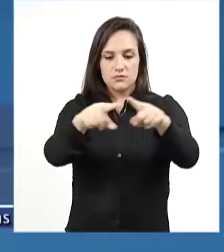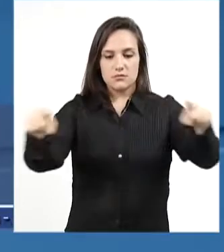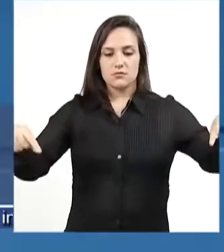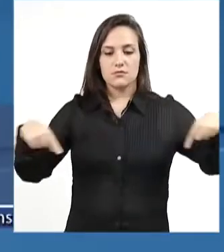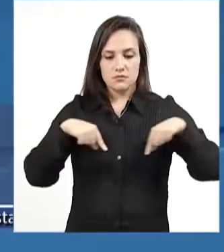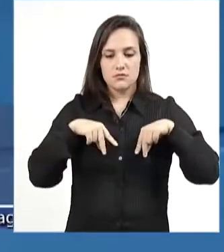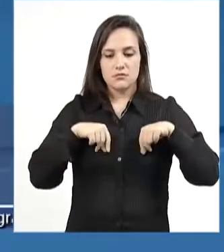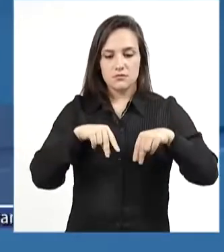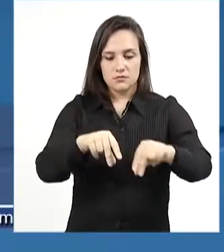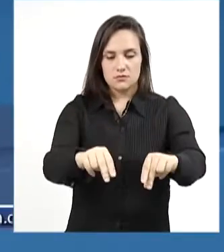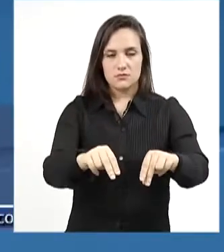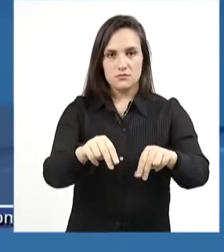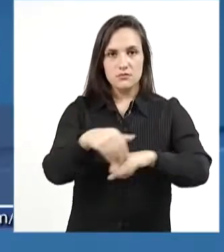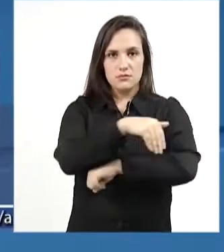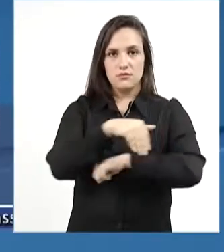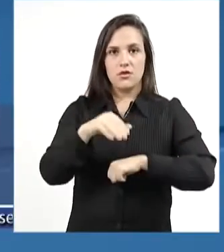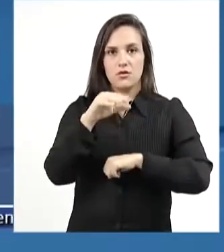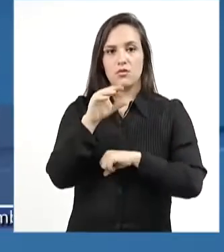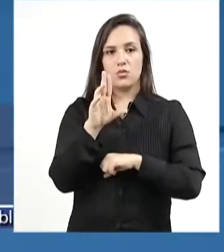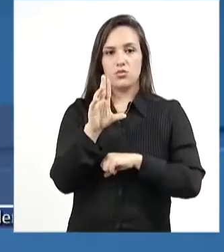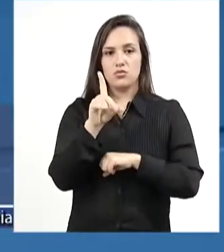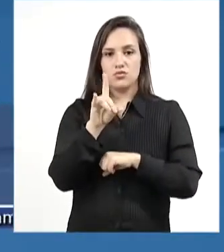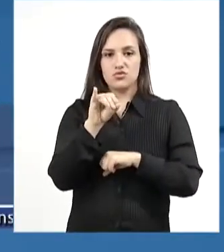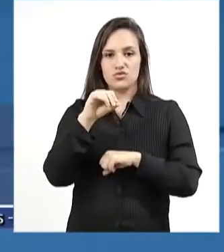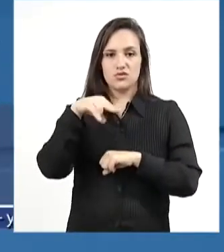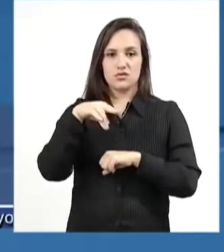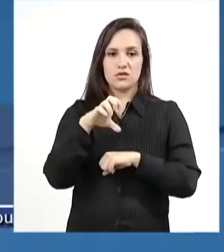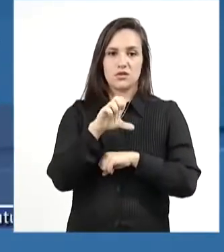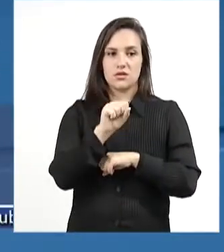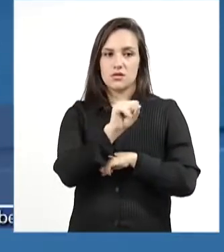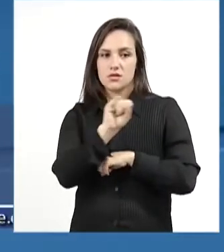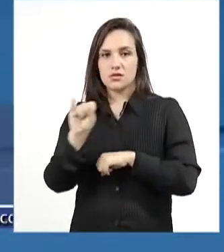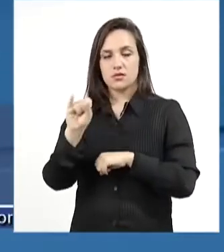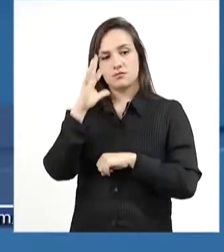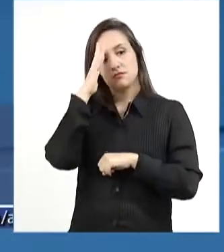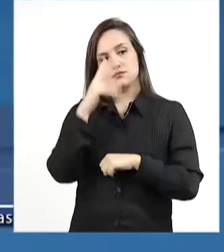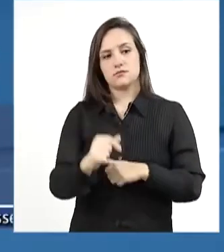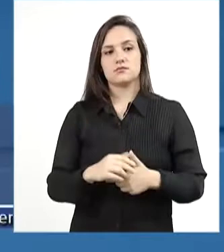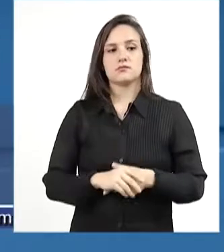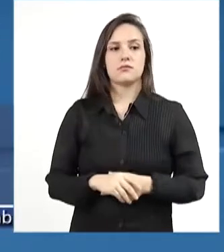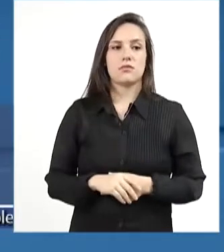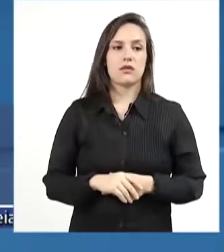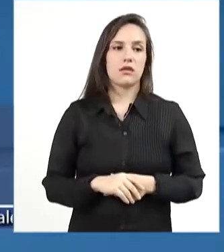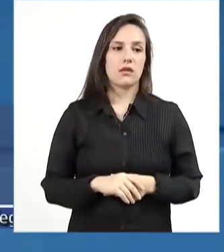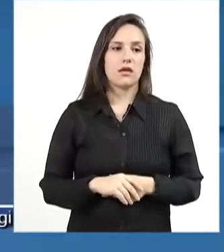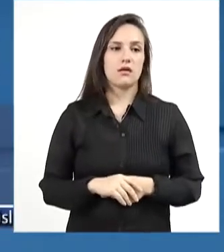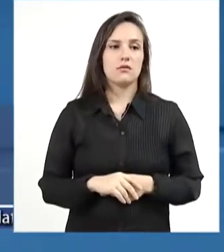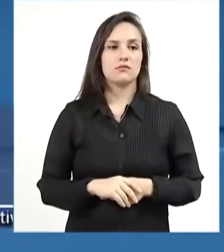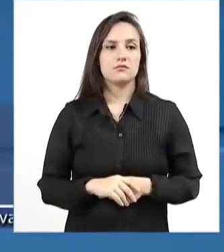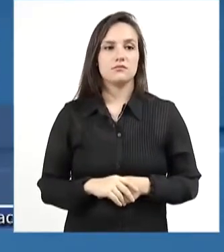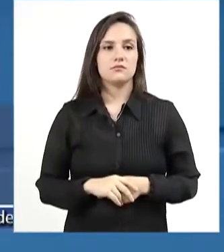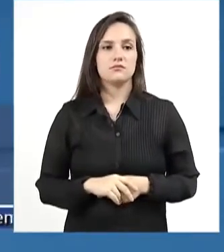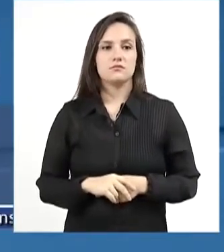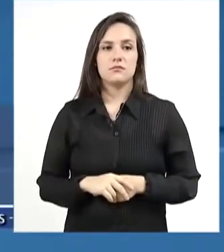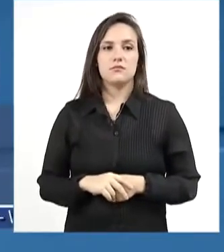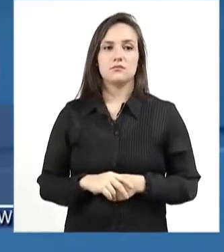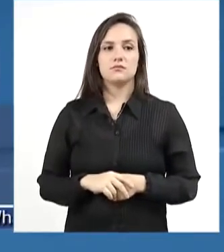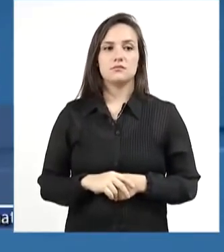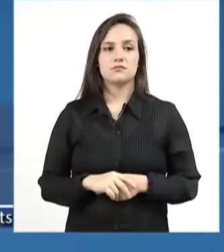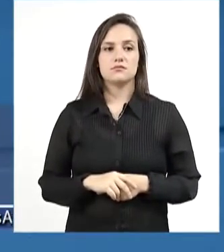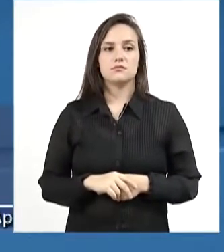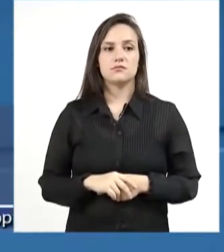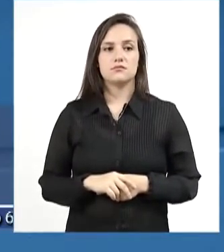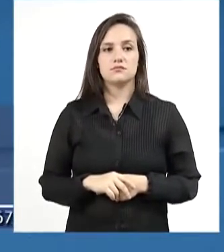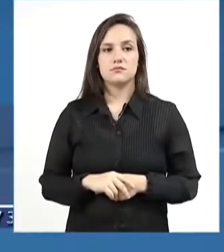rua Udinese 335, Vila Planalto. Se possível, a construção irregular, despejo de dejetos na via